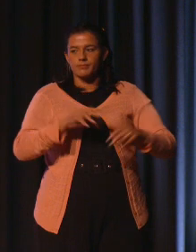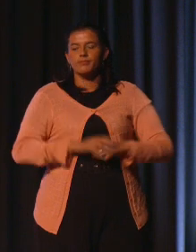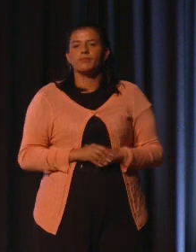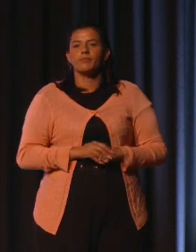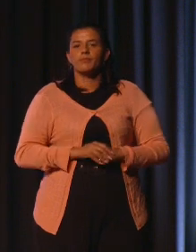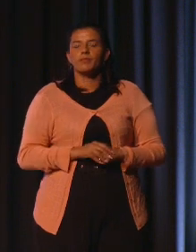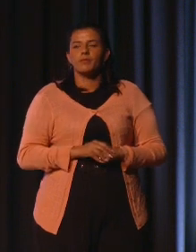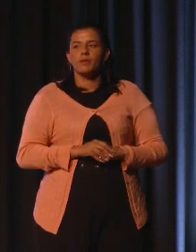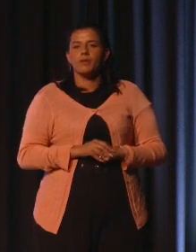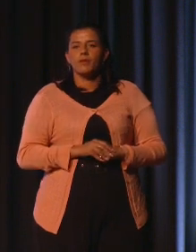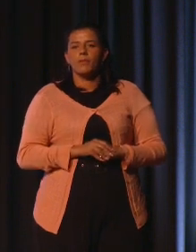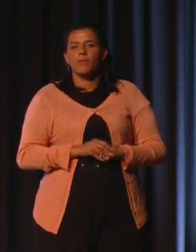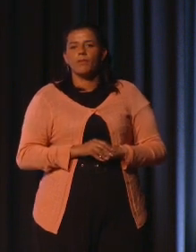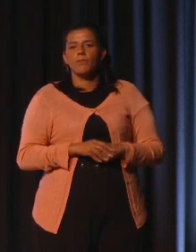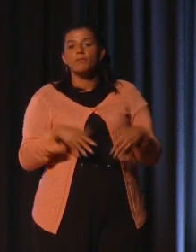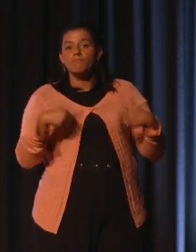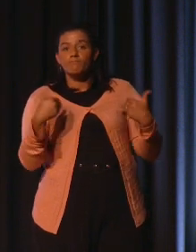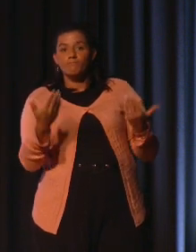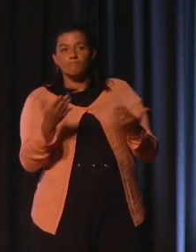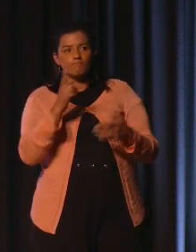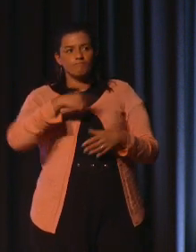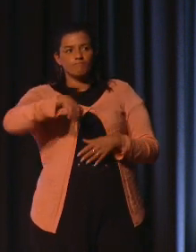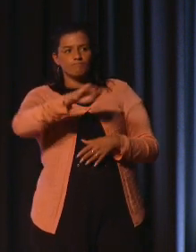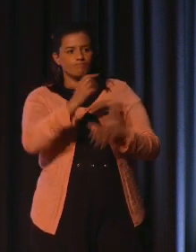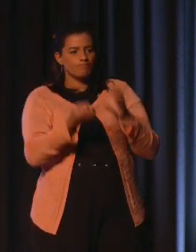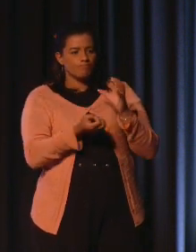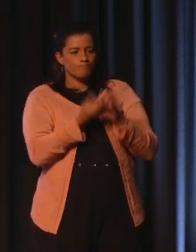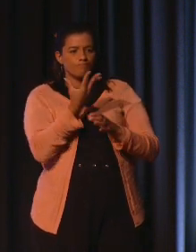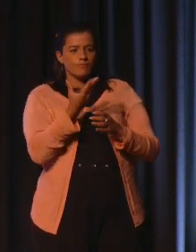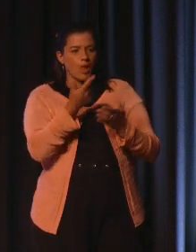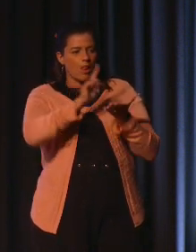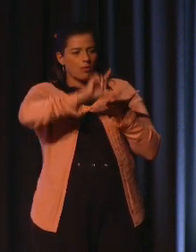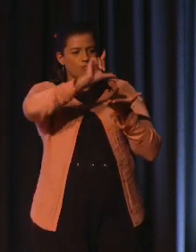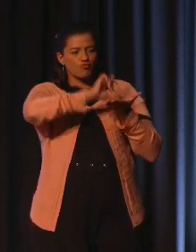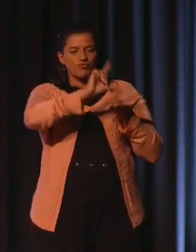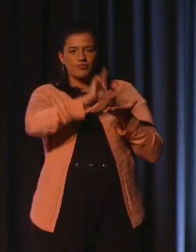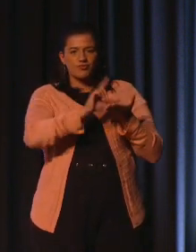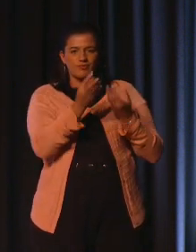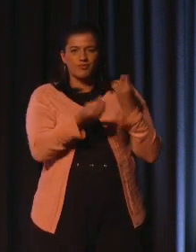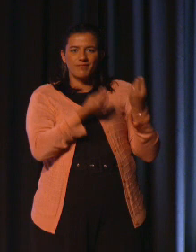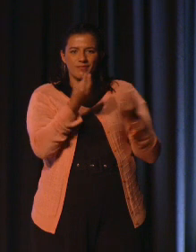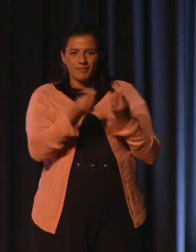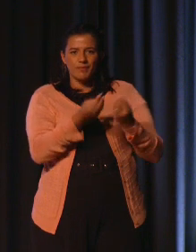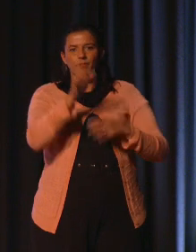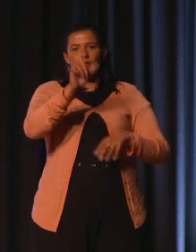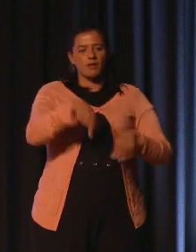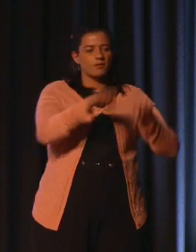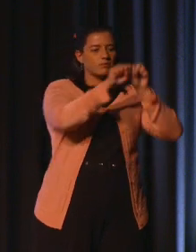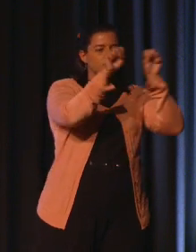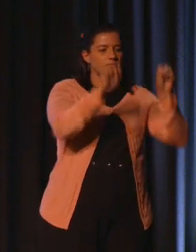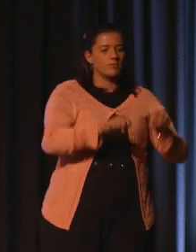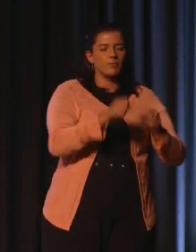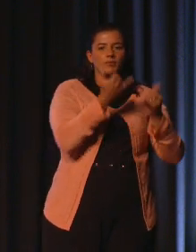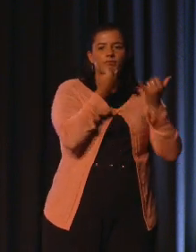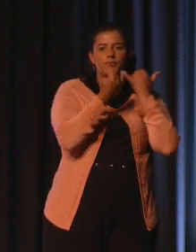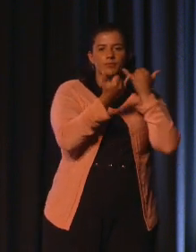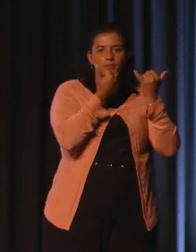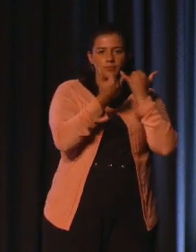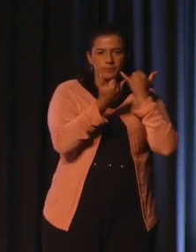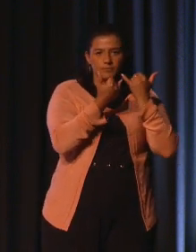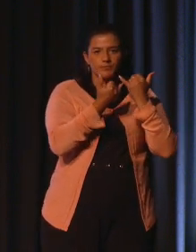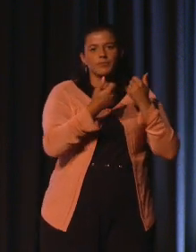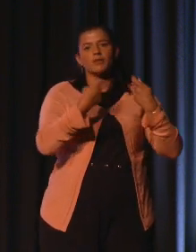E aí, o que eu falei para vocês, como é que a gente gere, né, essa logística? São através de sistemas de informação. E o